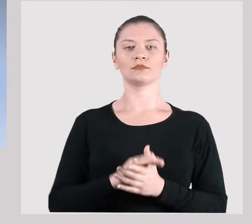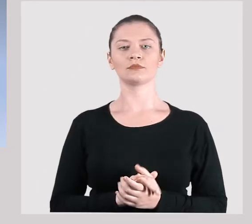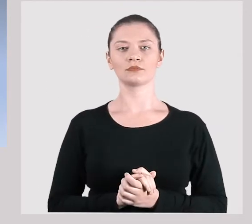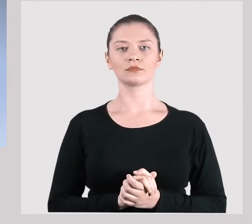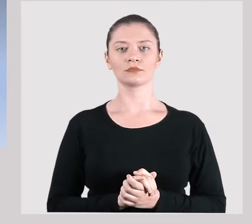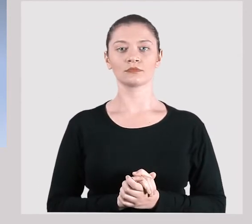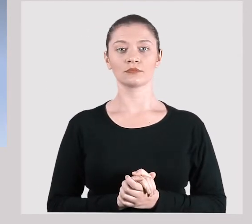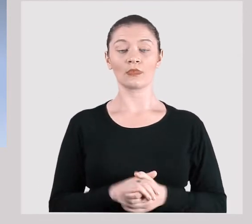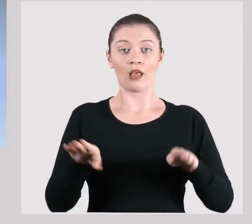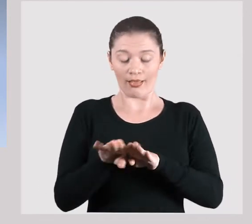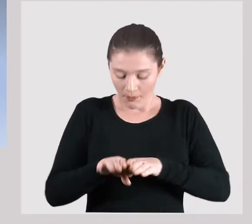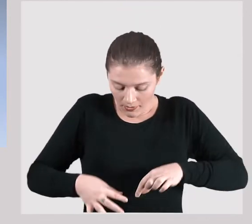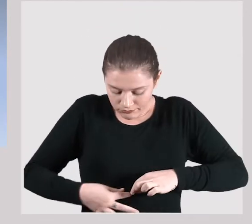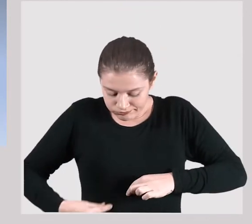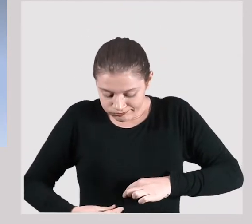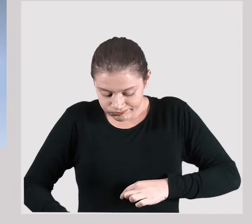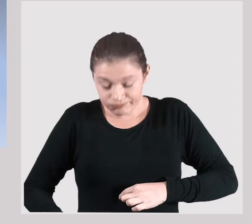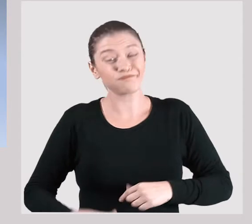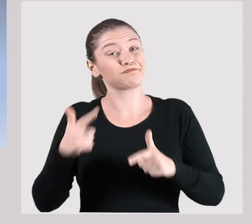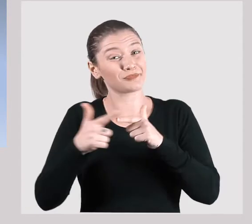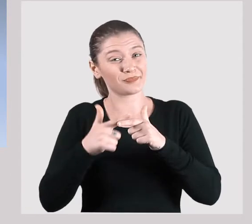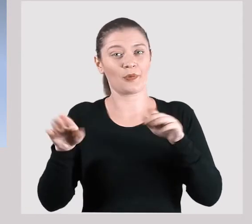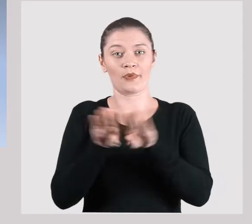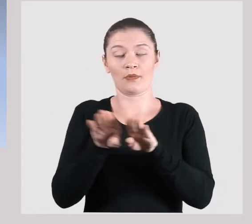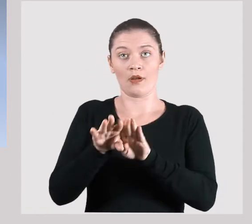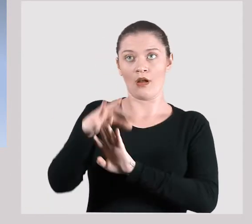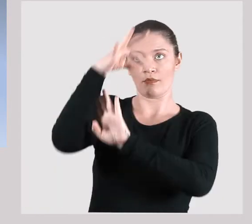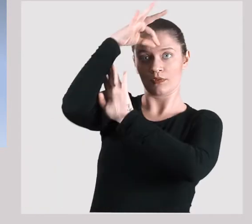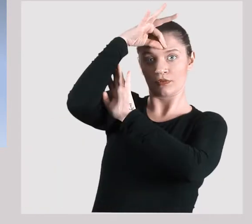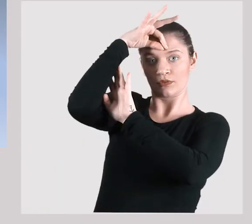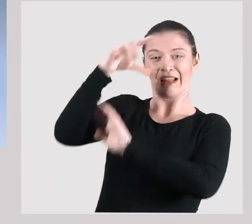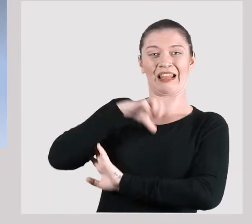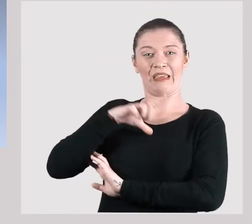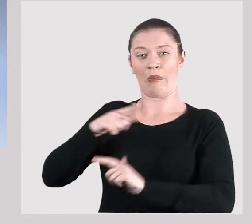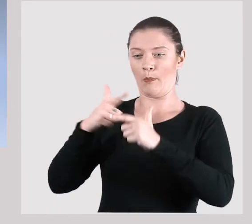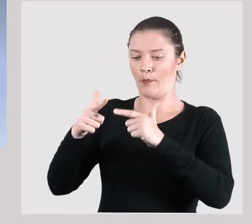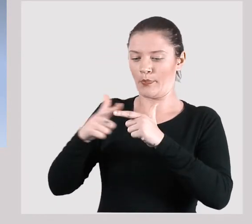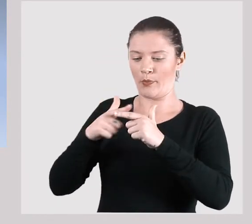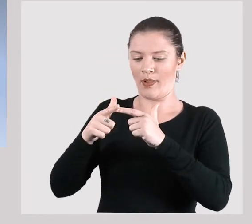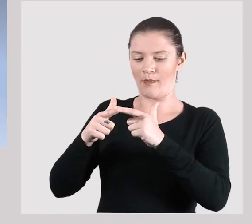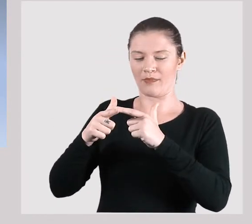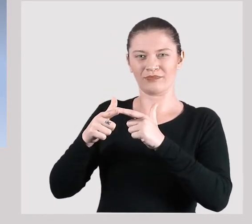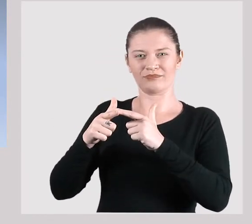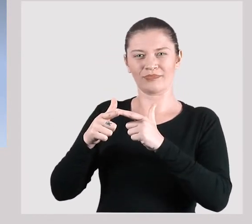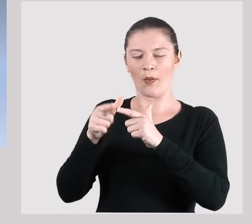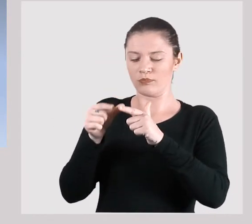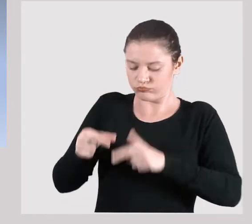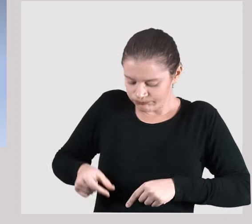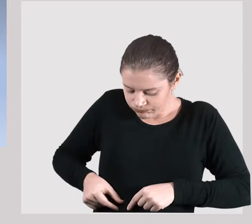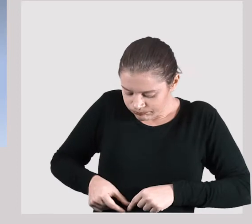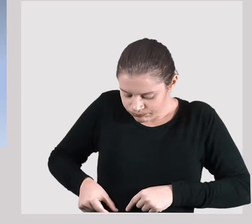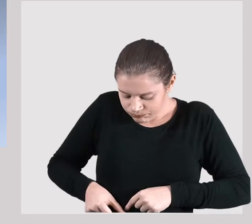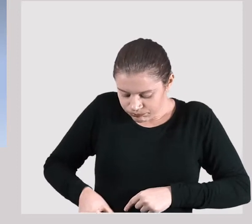Da questão da uretra dá bastante problema. Essa vagina pode dar fístula. Fístula seria um canal ou para